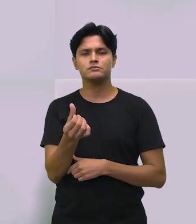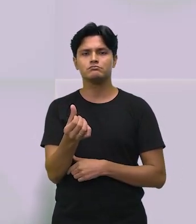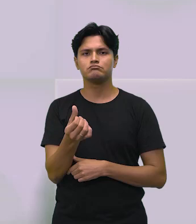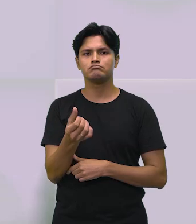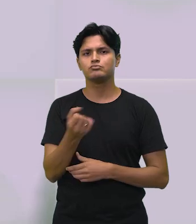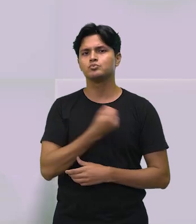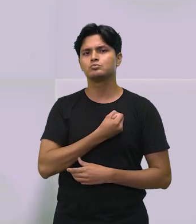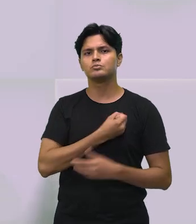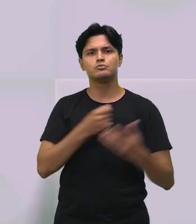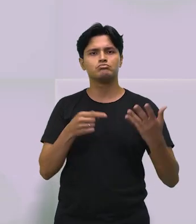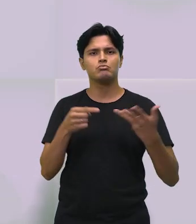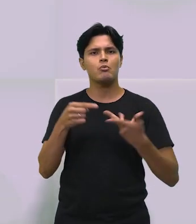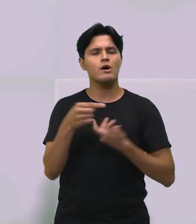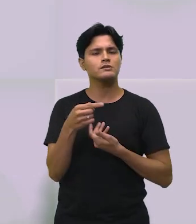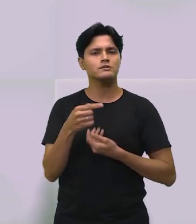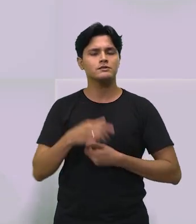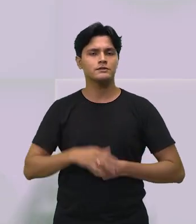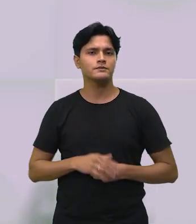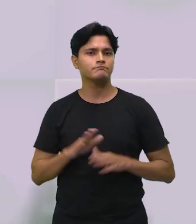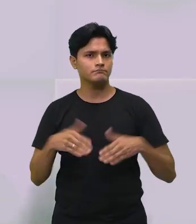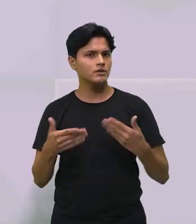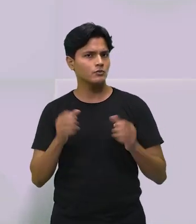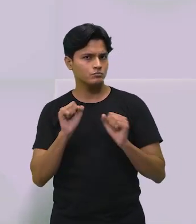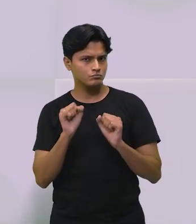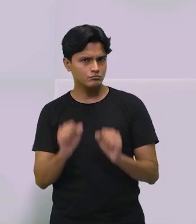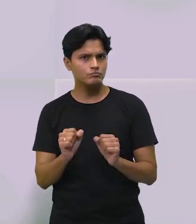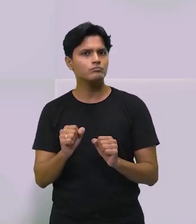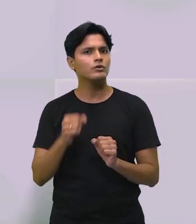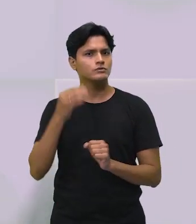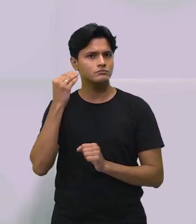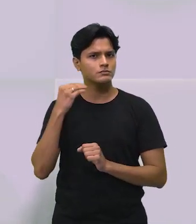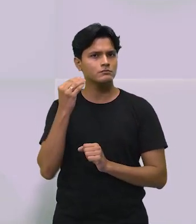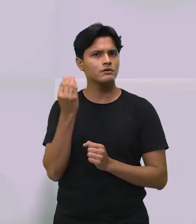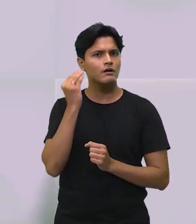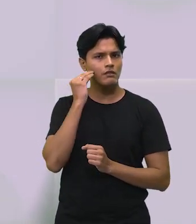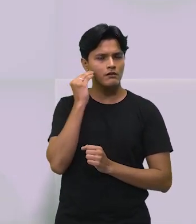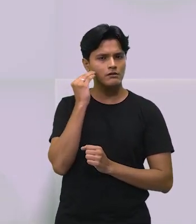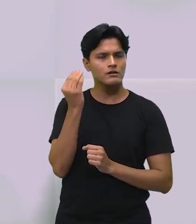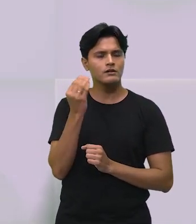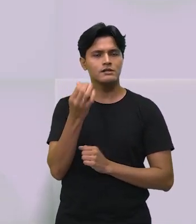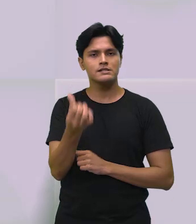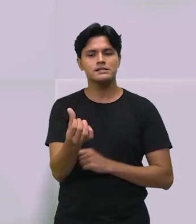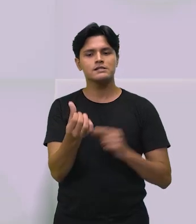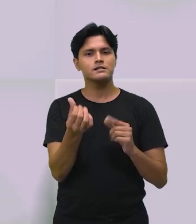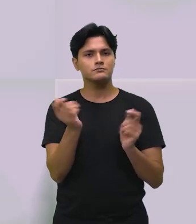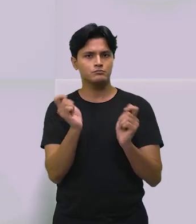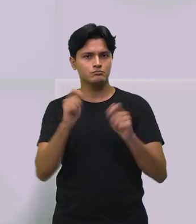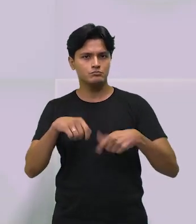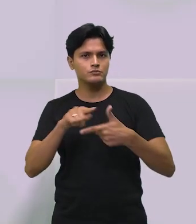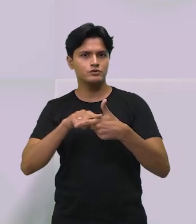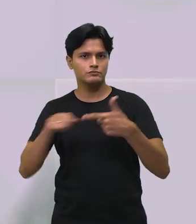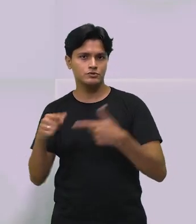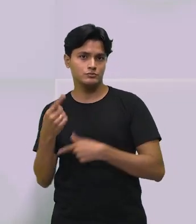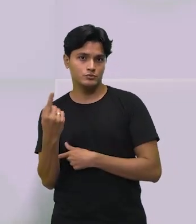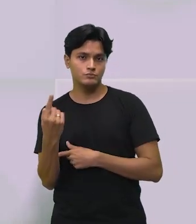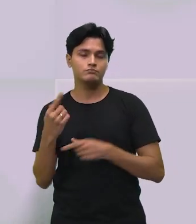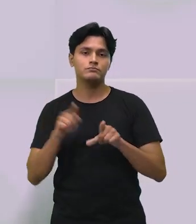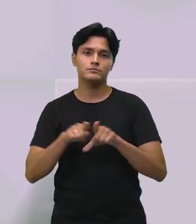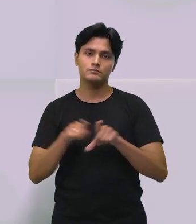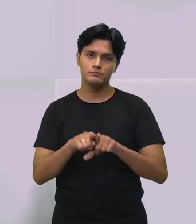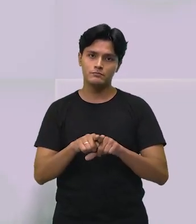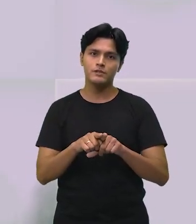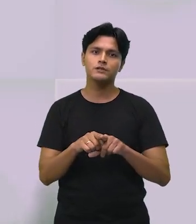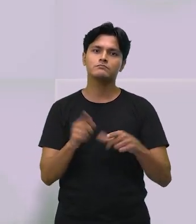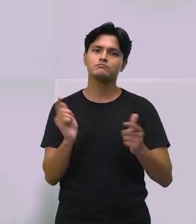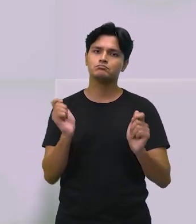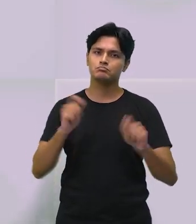6? Então, vocês podem aí fazer o teste. 6 é divisível por quanto? 6 pode ser dividido por 1. 6 pode